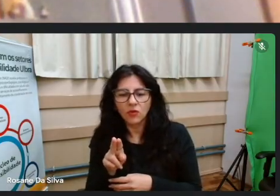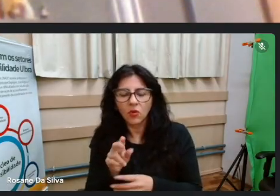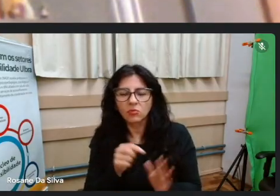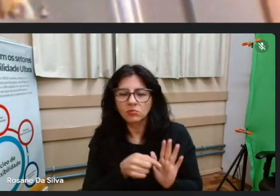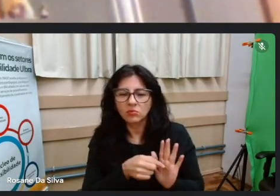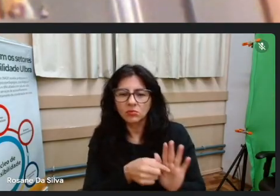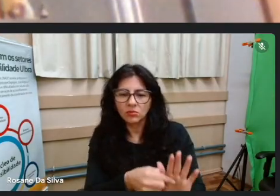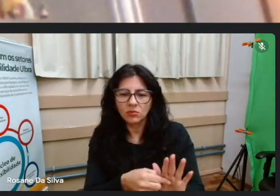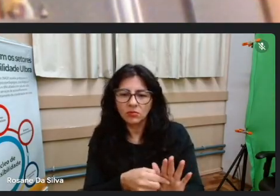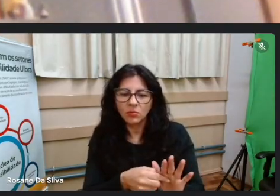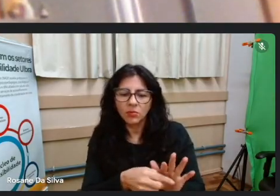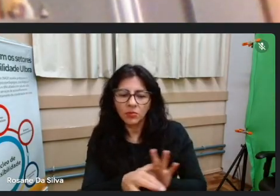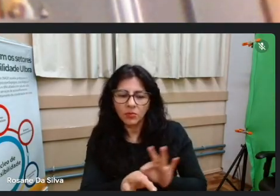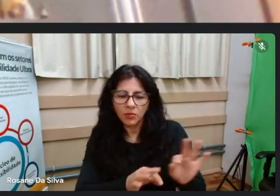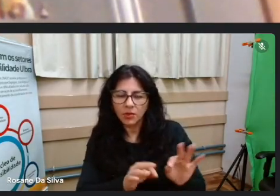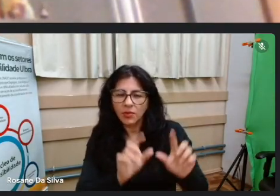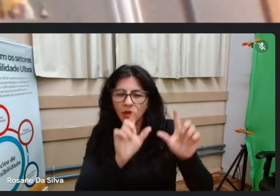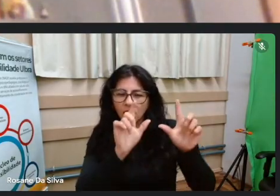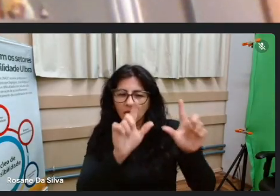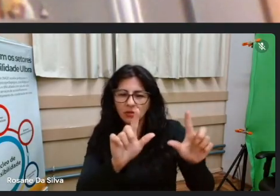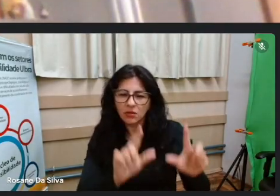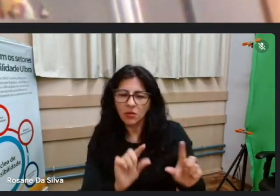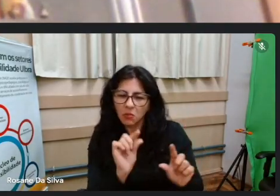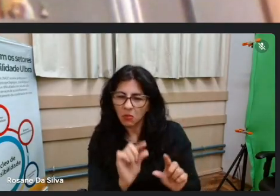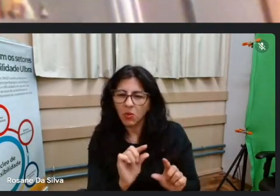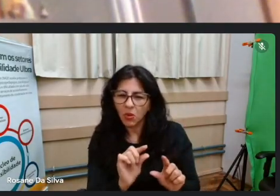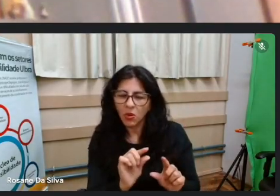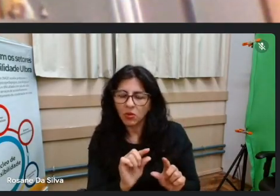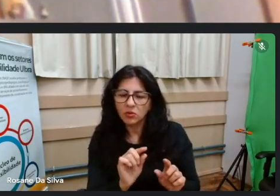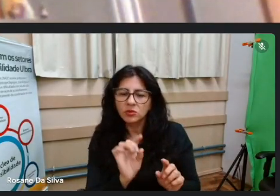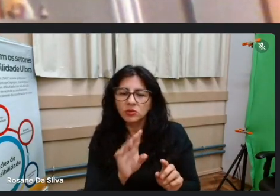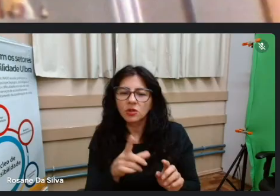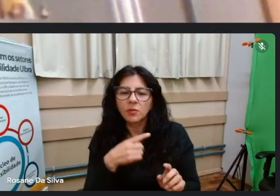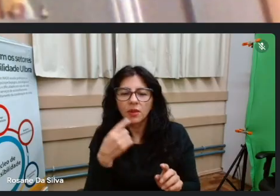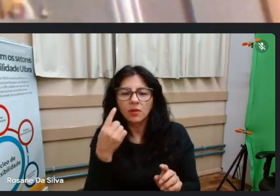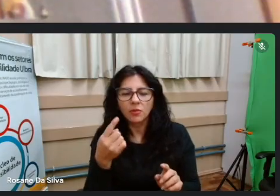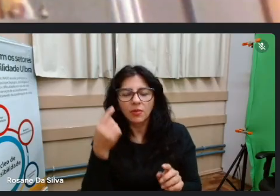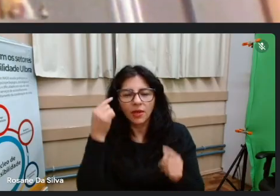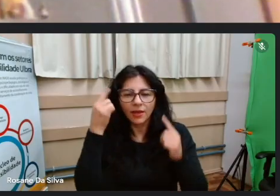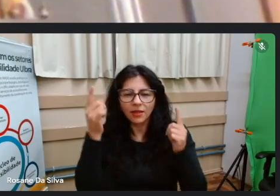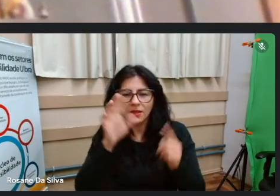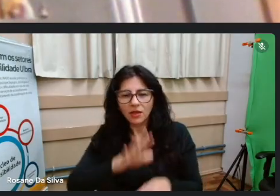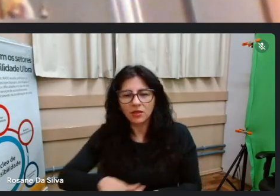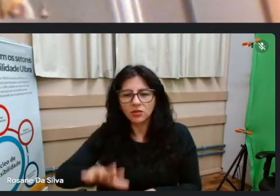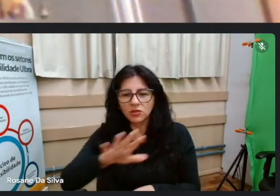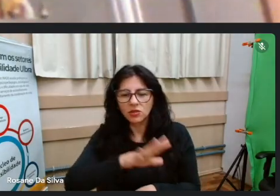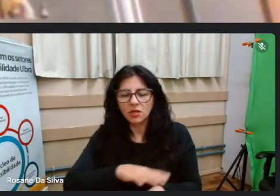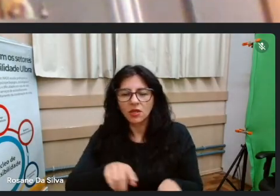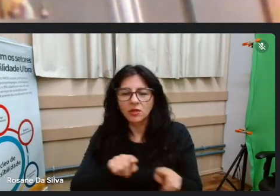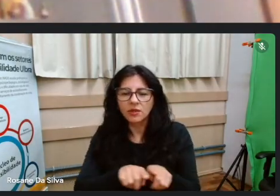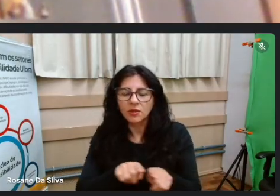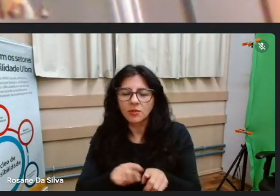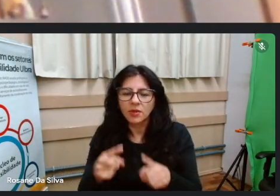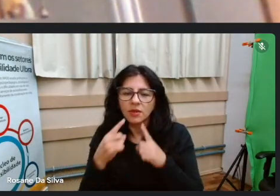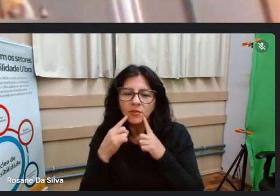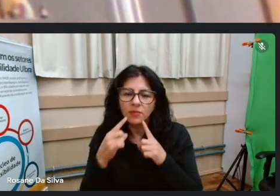preparei poucos slides curtos para dar uma ideia geral e para pedir também críticas e